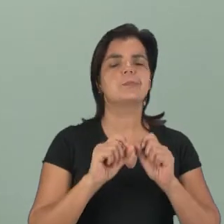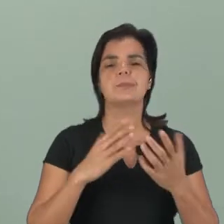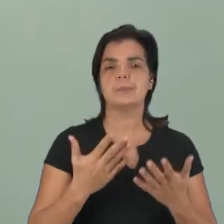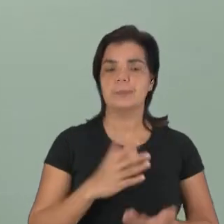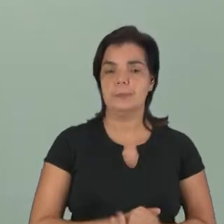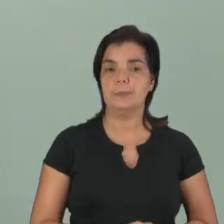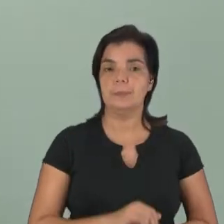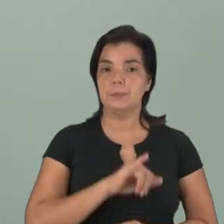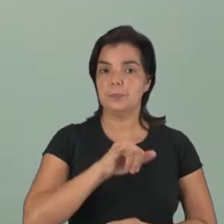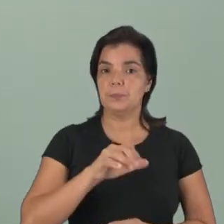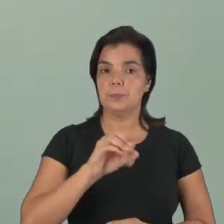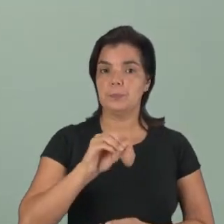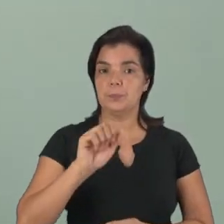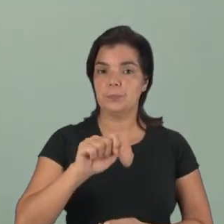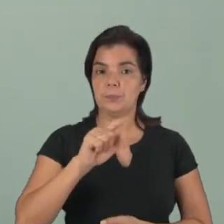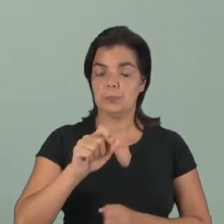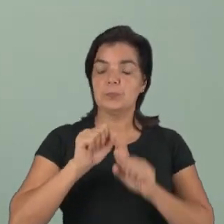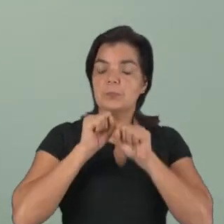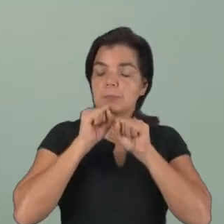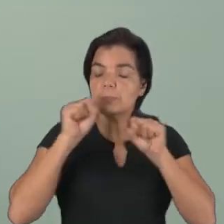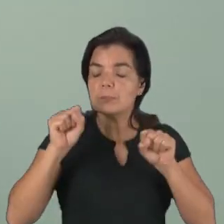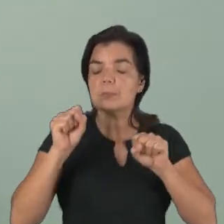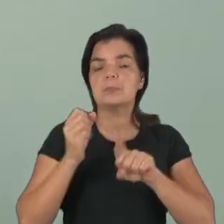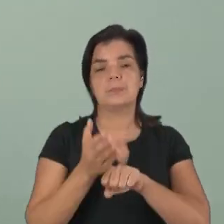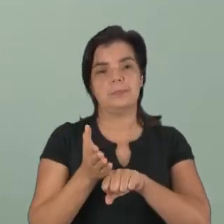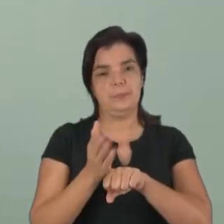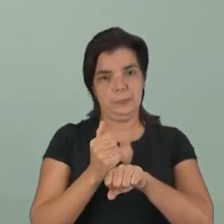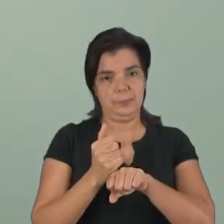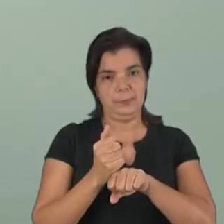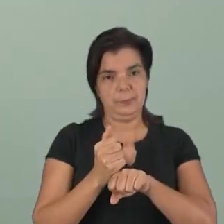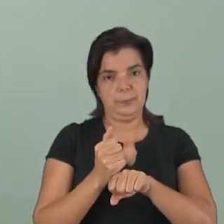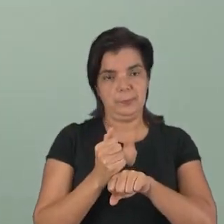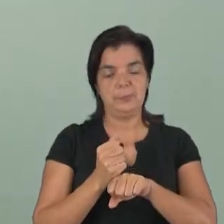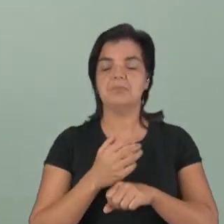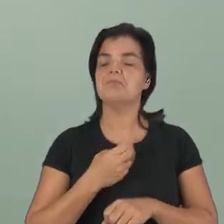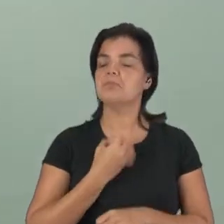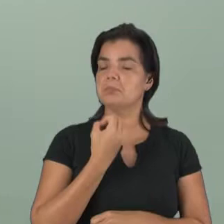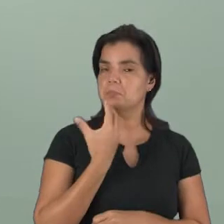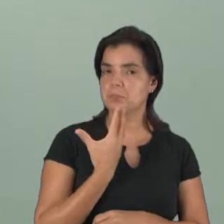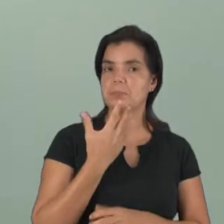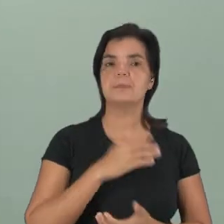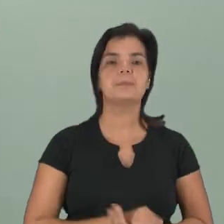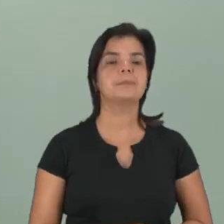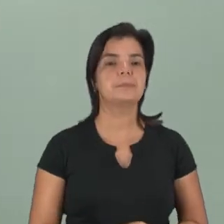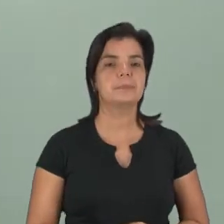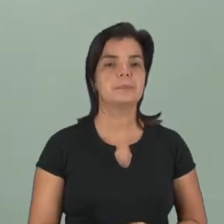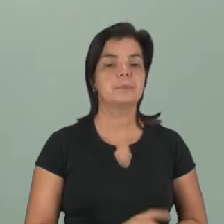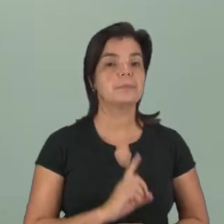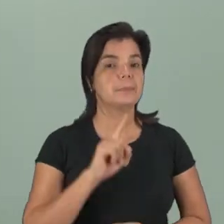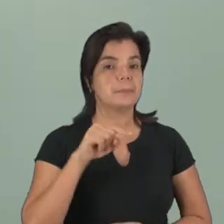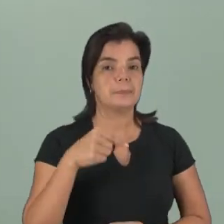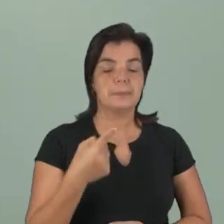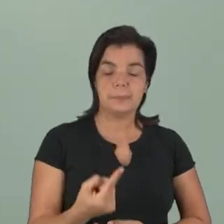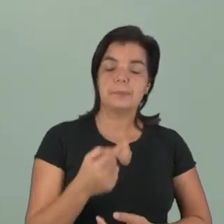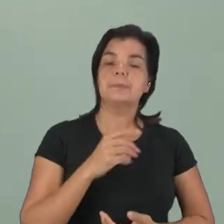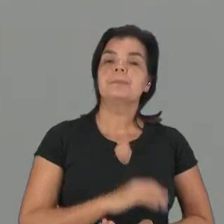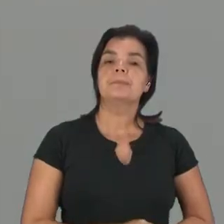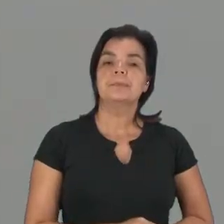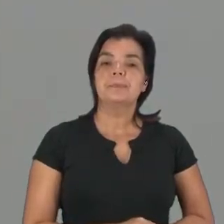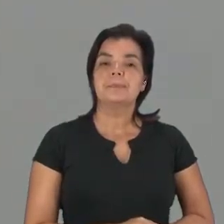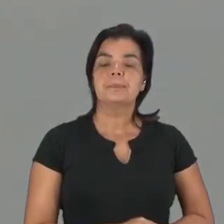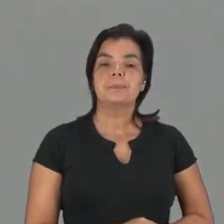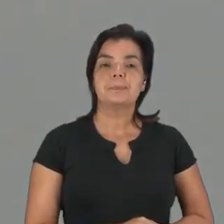foi João acordou bem cedo bem disposto E logo depois